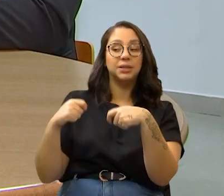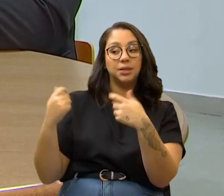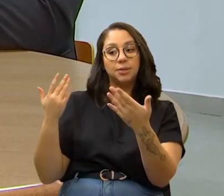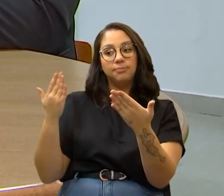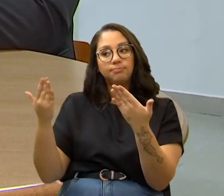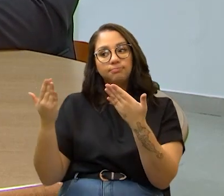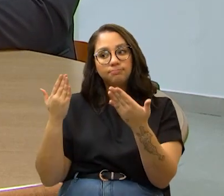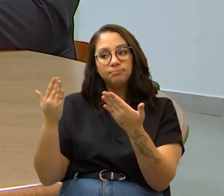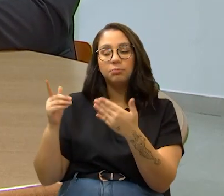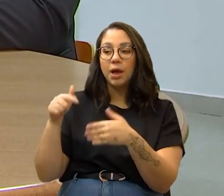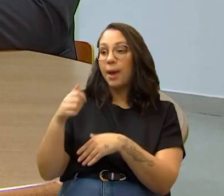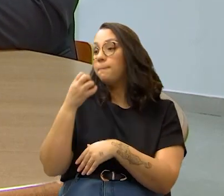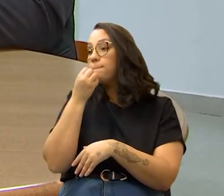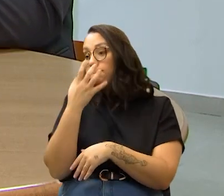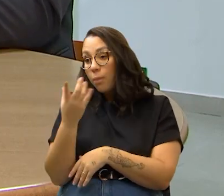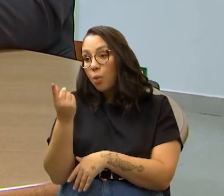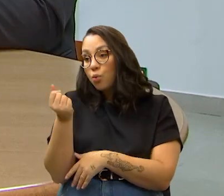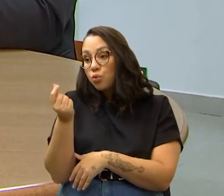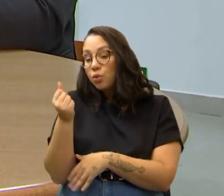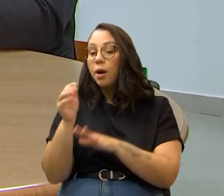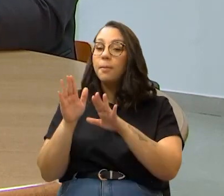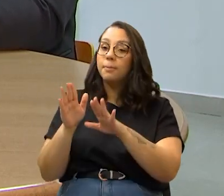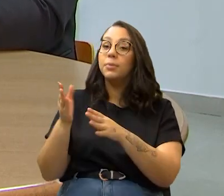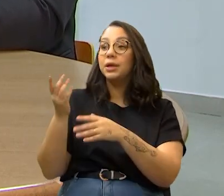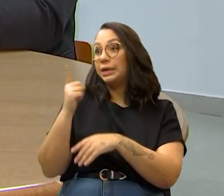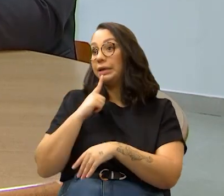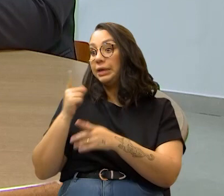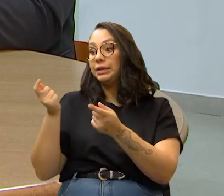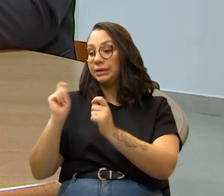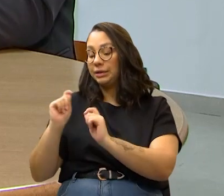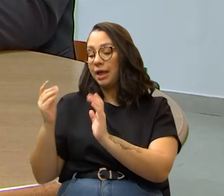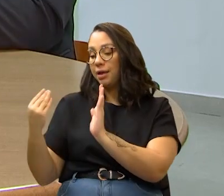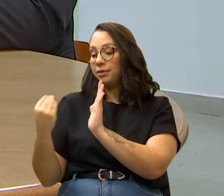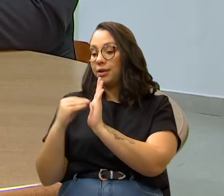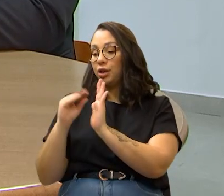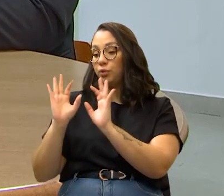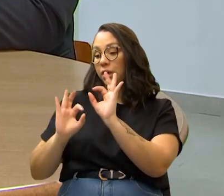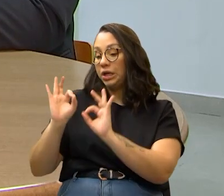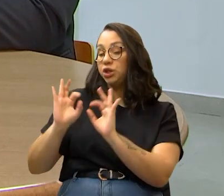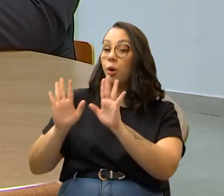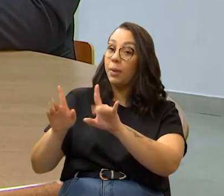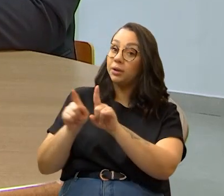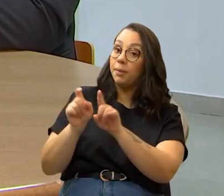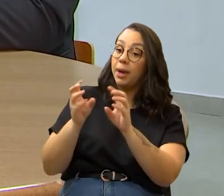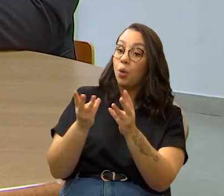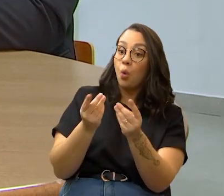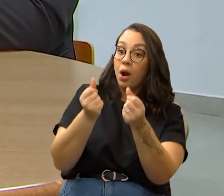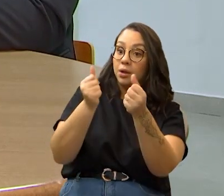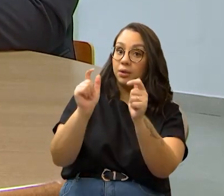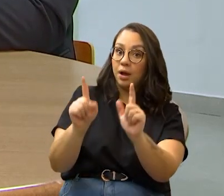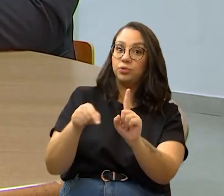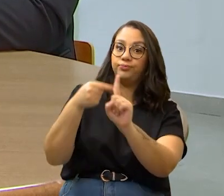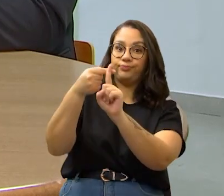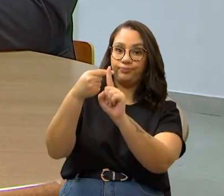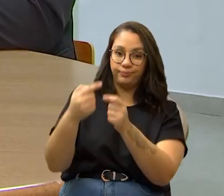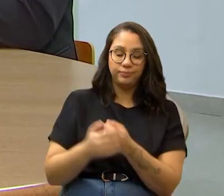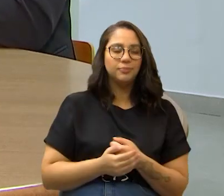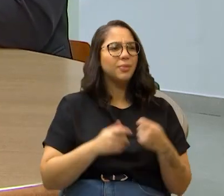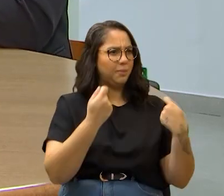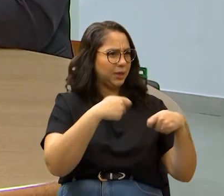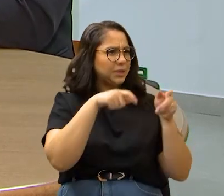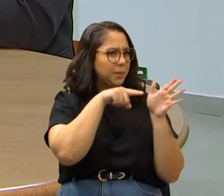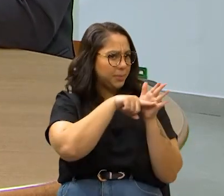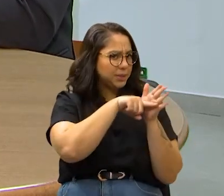tem que analisar custo-benefício, né? Onde seja um valor aceitável, que caiba dentro do planejamento do casal, mas também com uma qualidade que atenda a